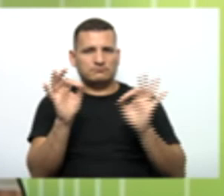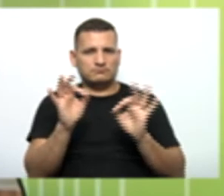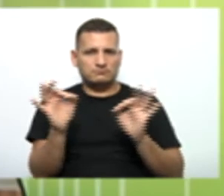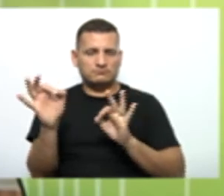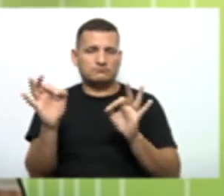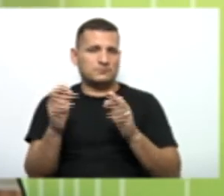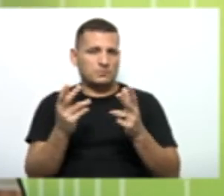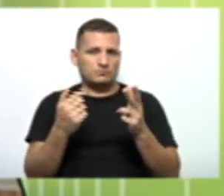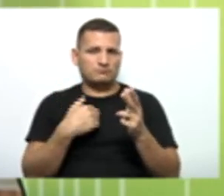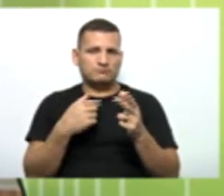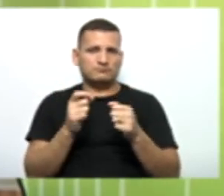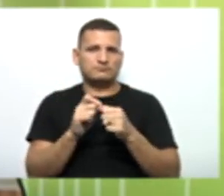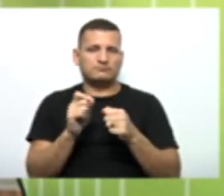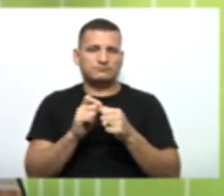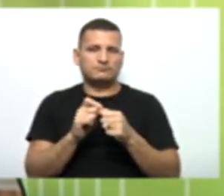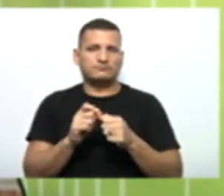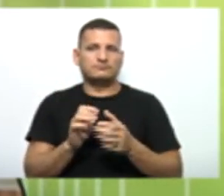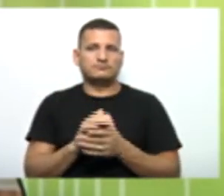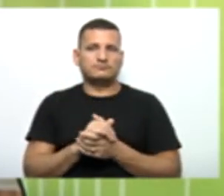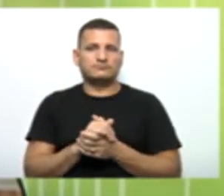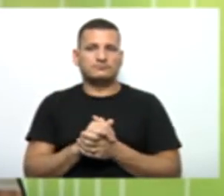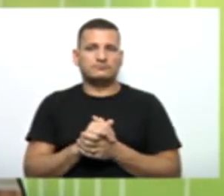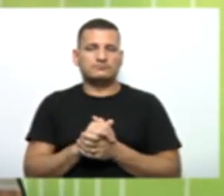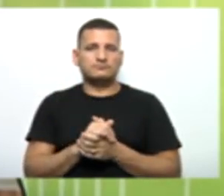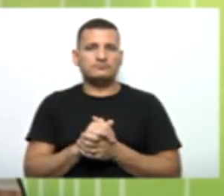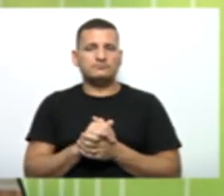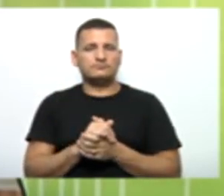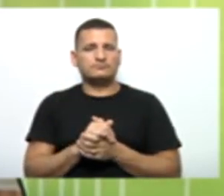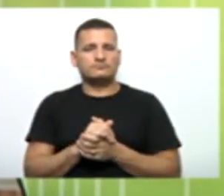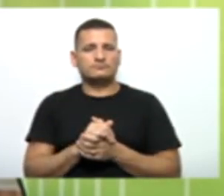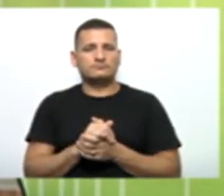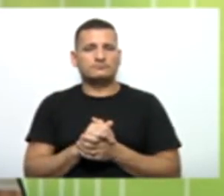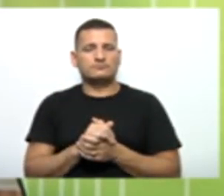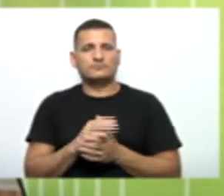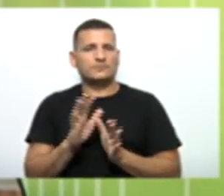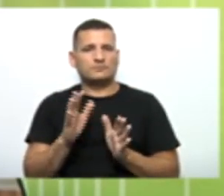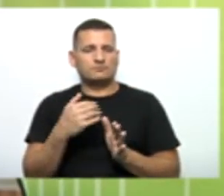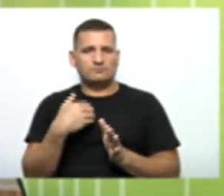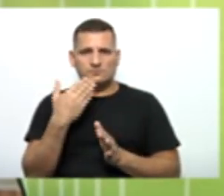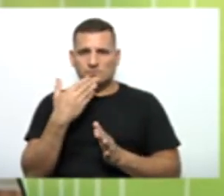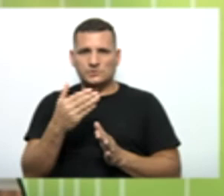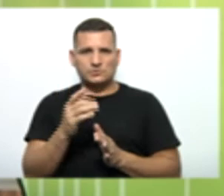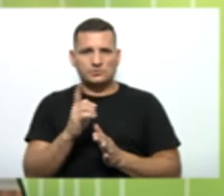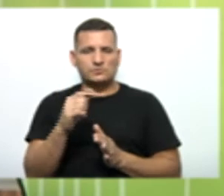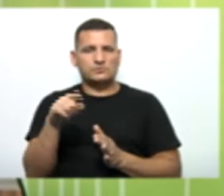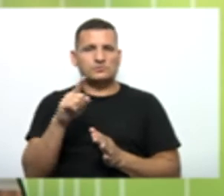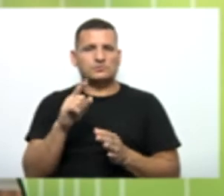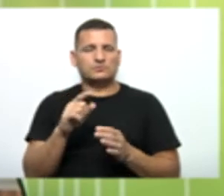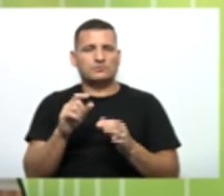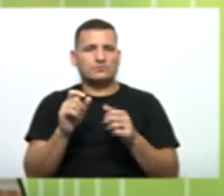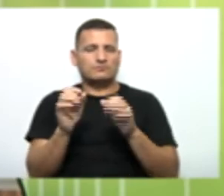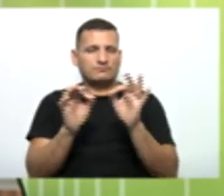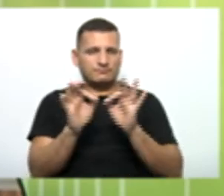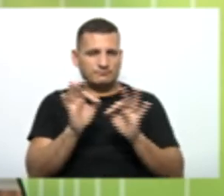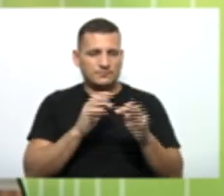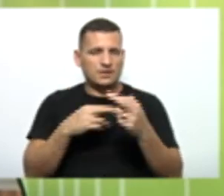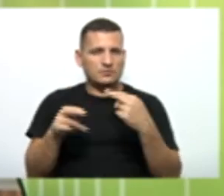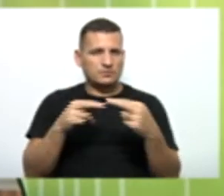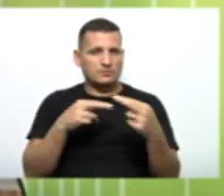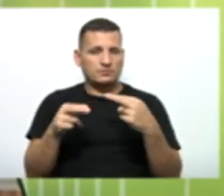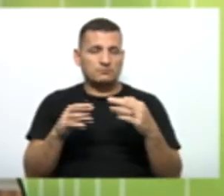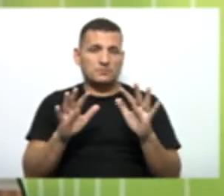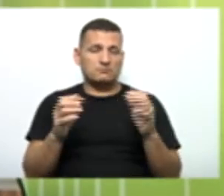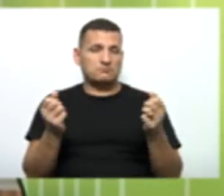ó. Como eu não pedi para vocês montarem os relacionamentos, a gente pode fazer isso